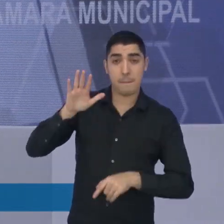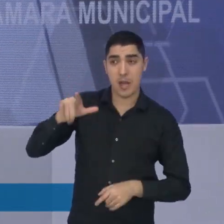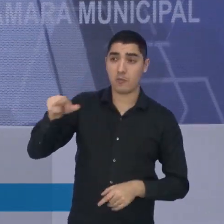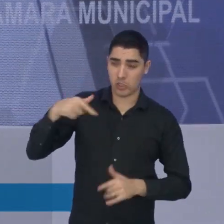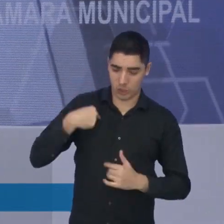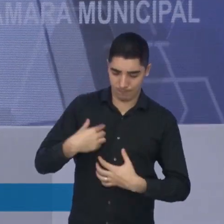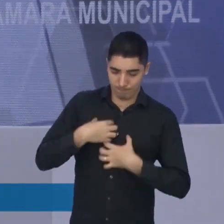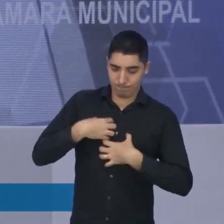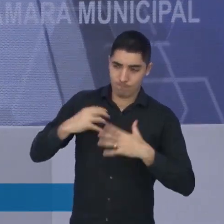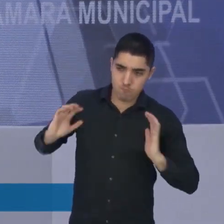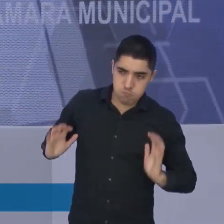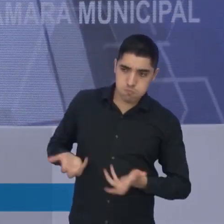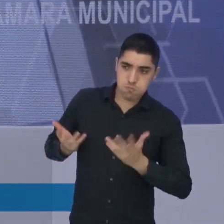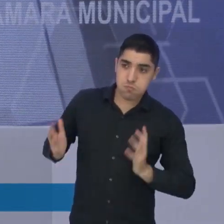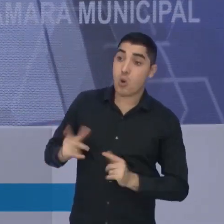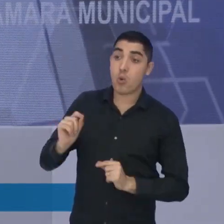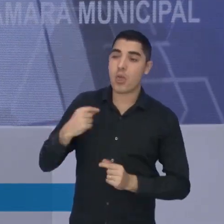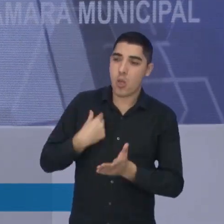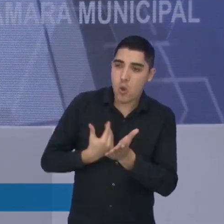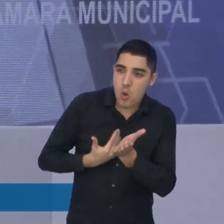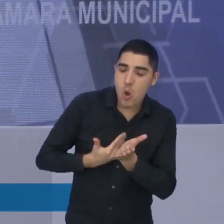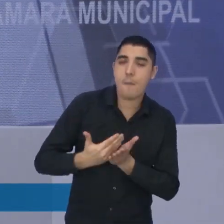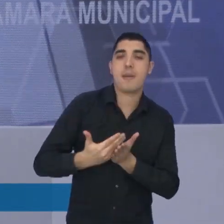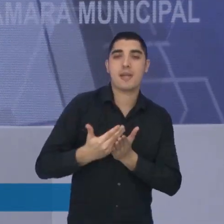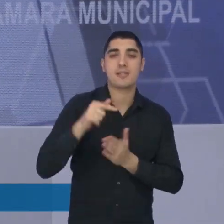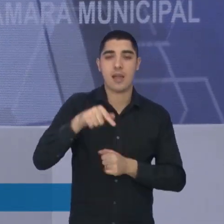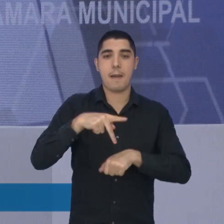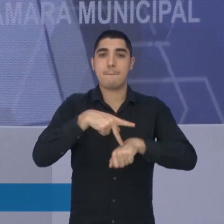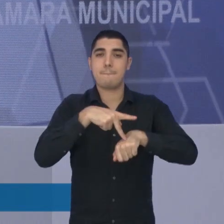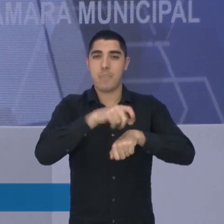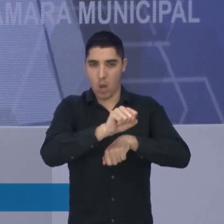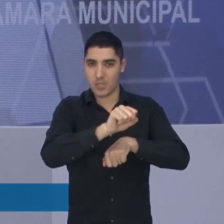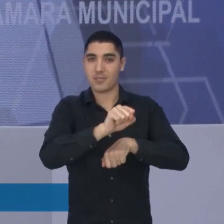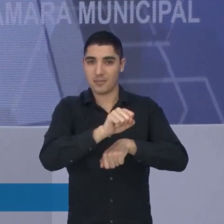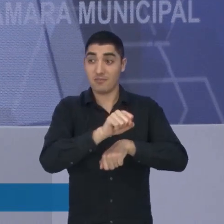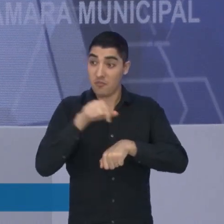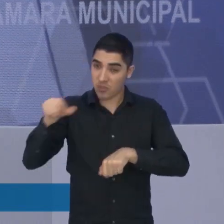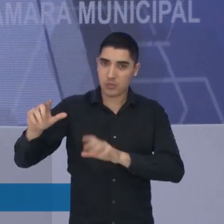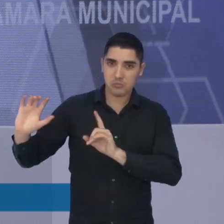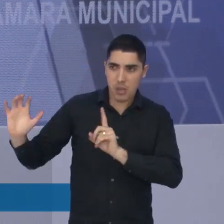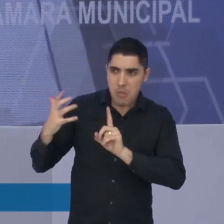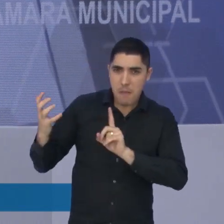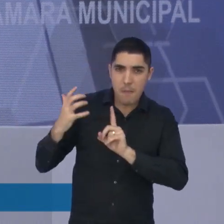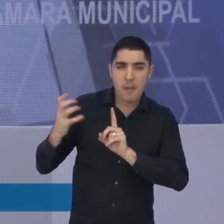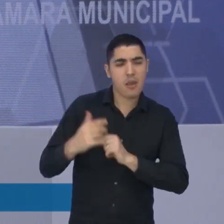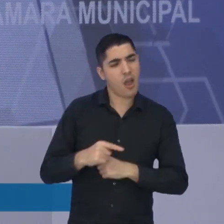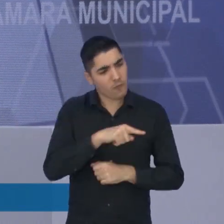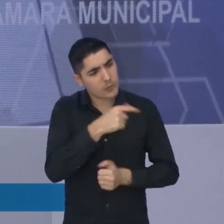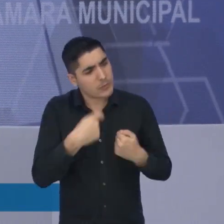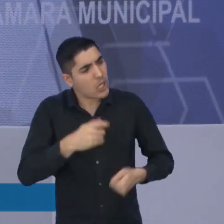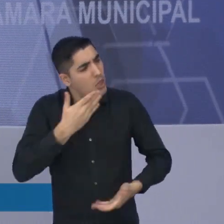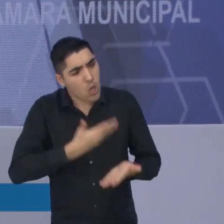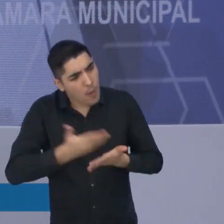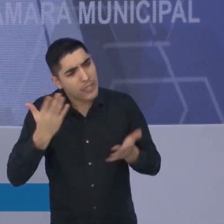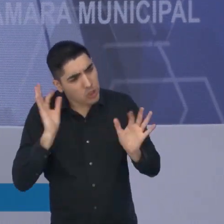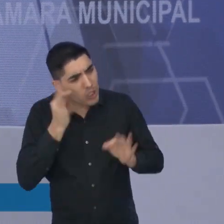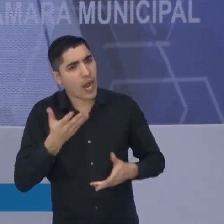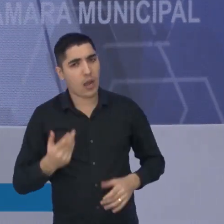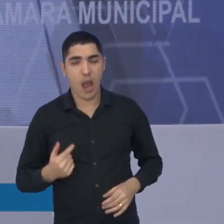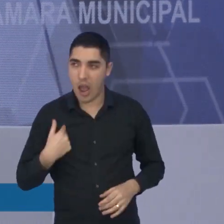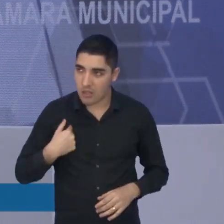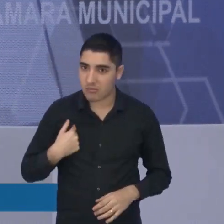a iniciar a orientação na pós-graduação. Você falou assim, está na hora de você começar. E foi